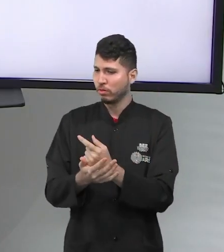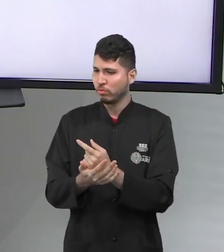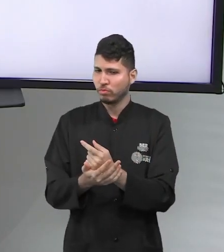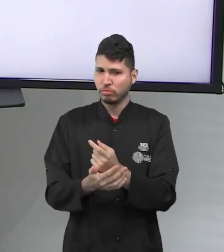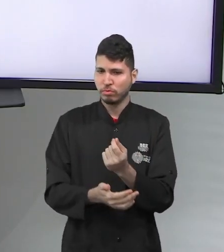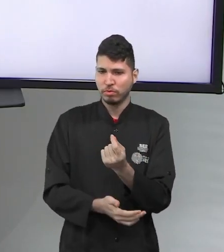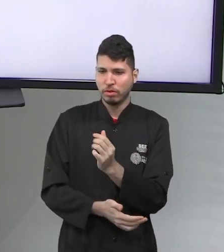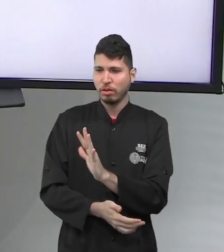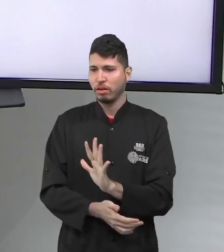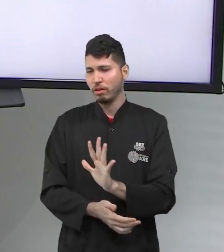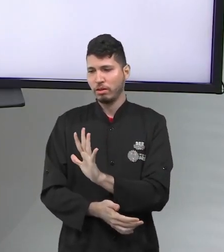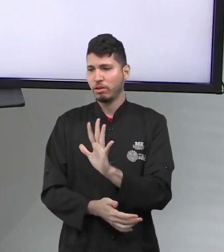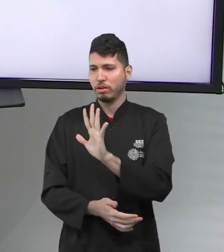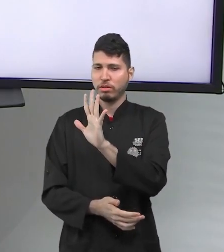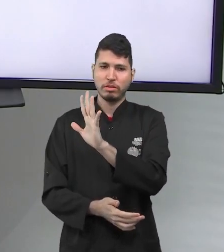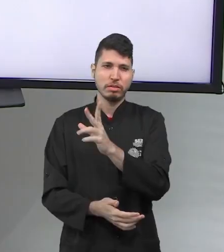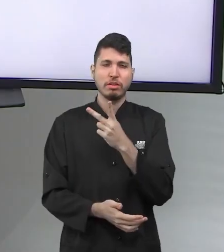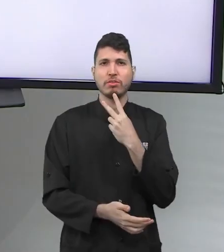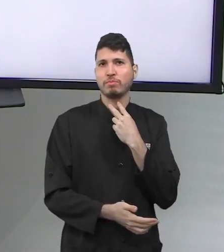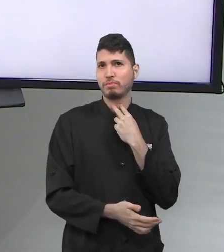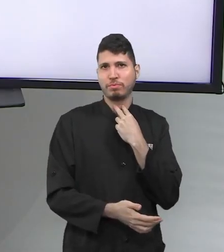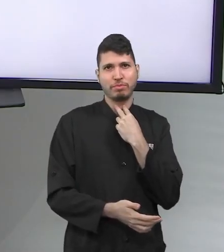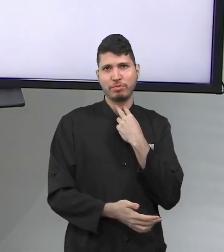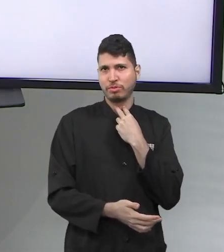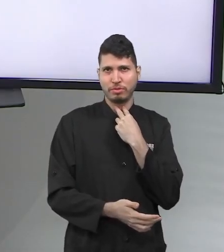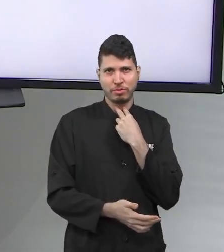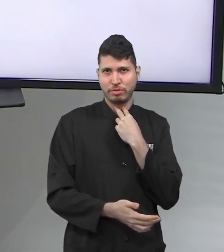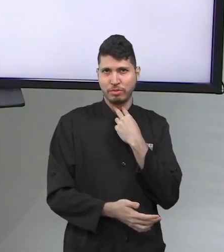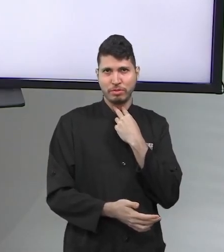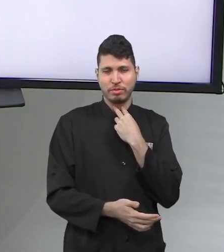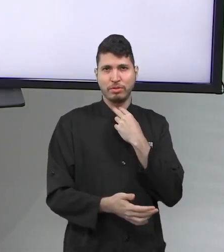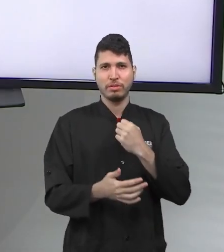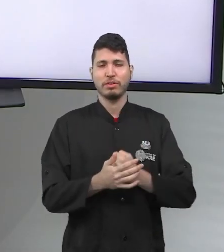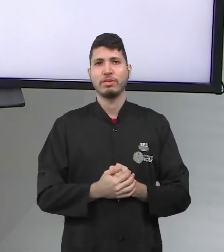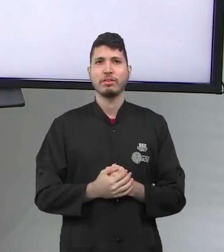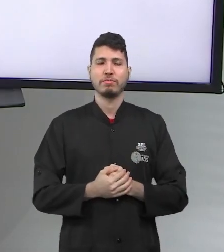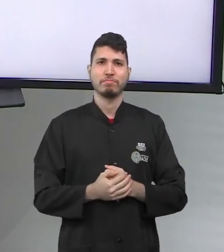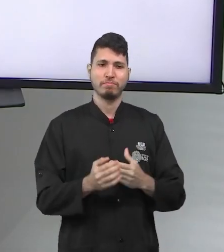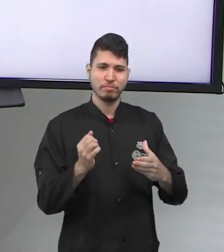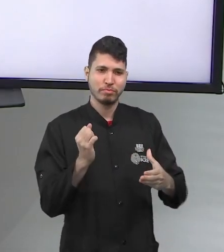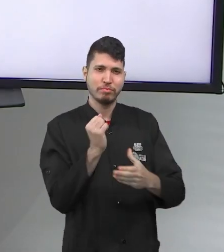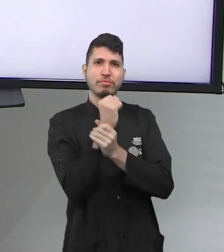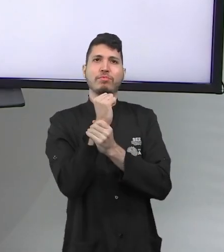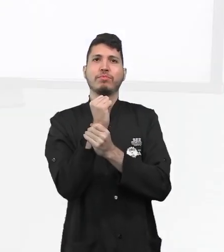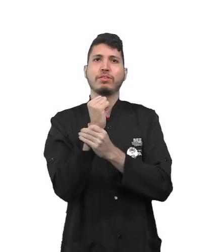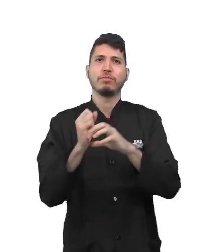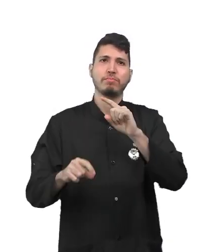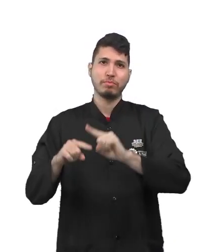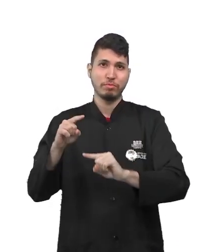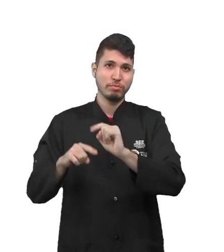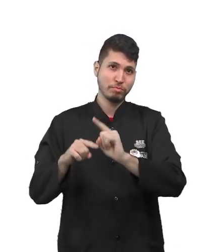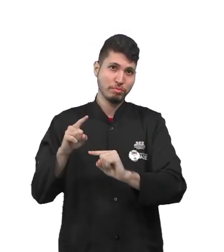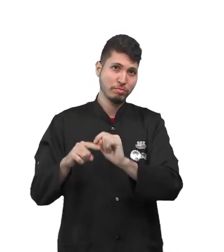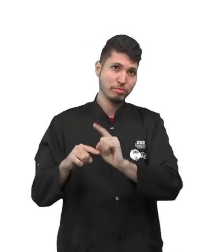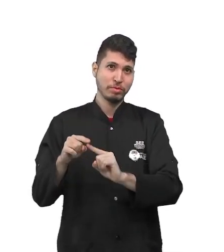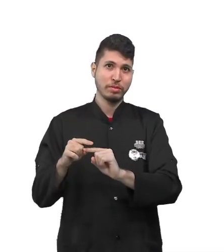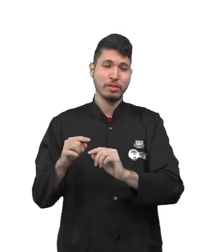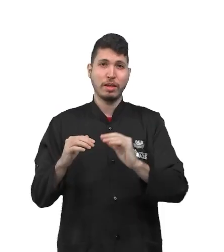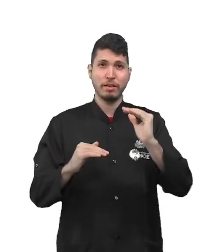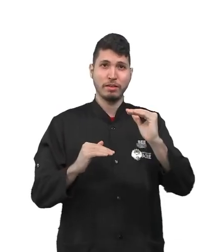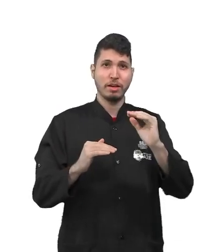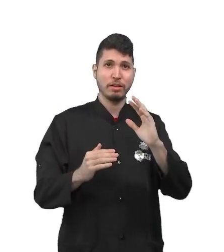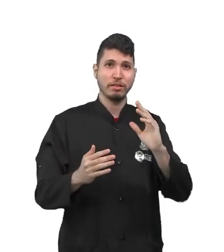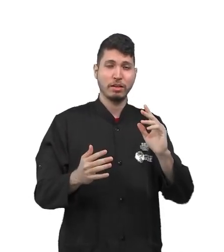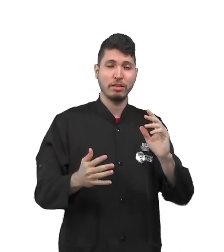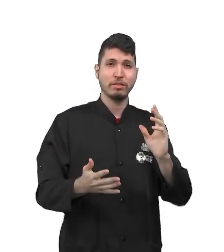pode arcar, aquilo que ela não pode manter. E, por fim, nós temos um impacto que está